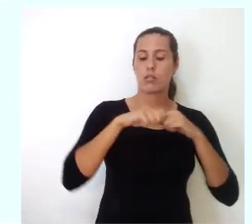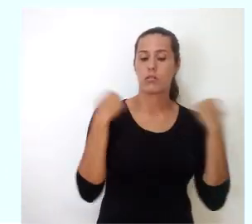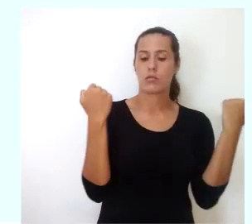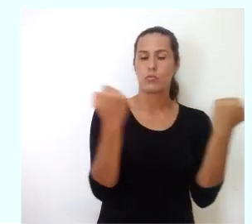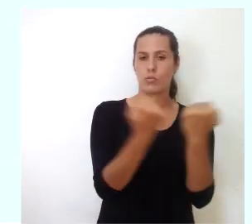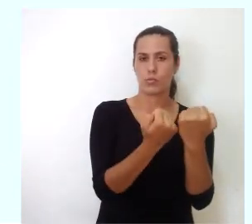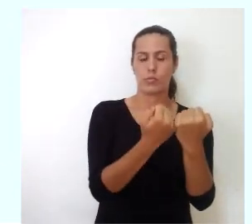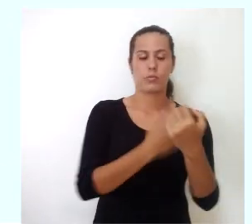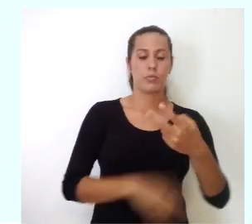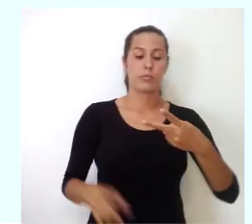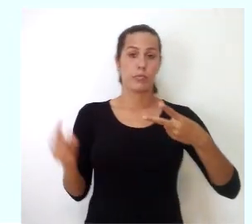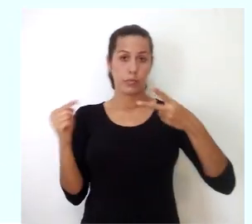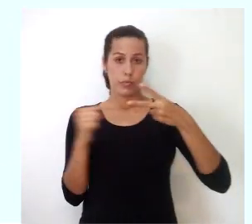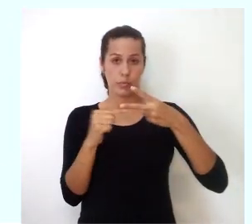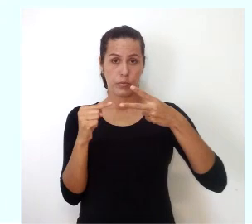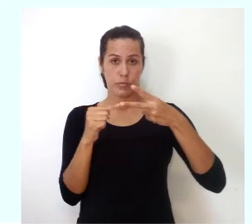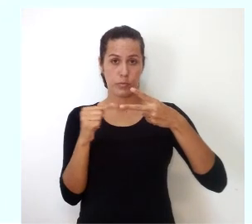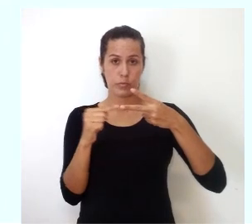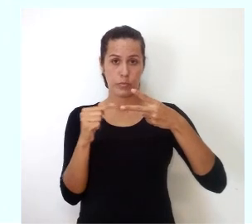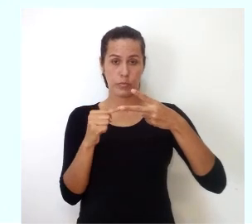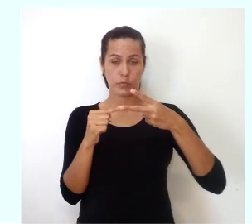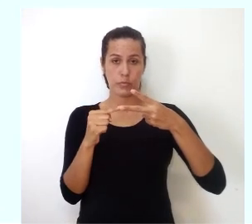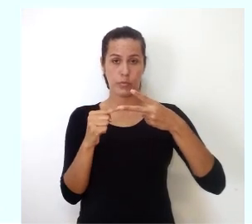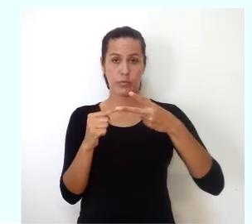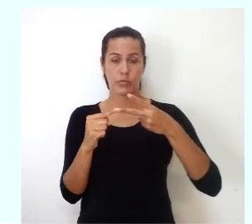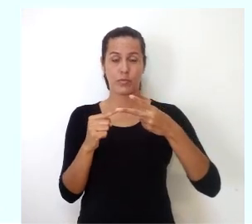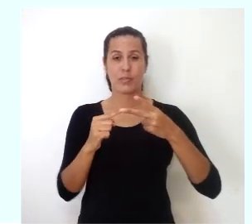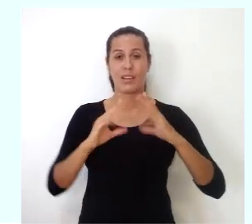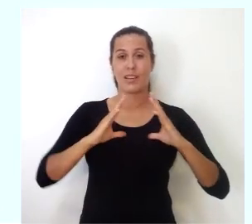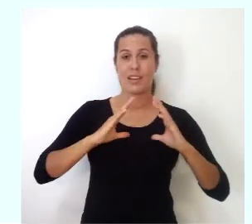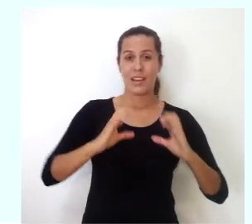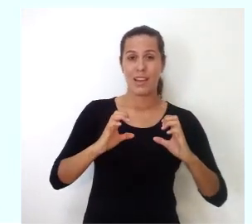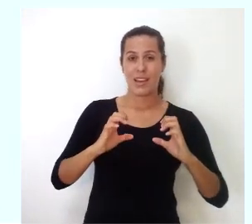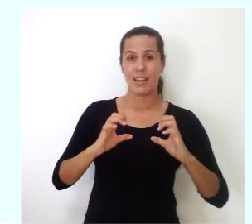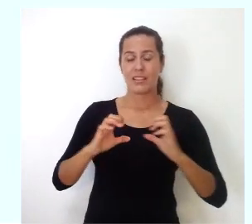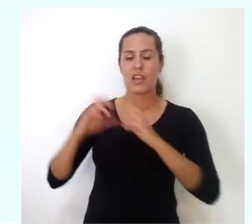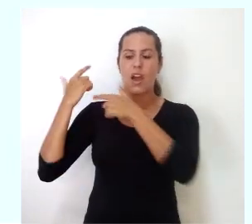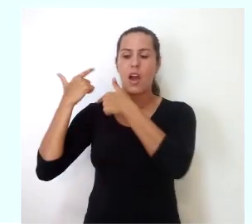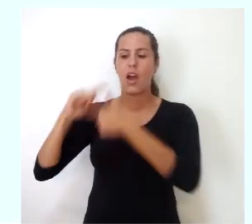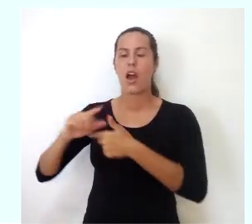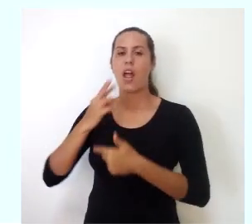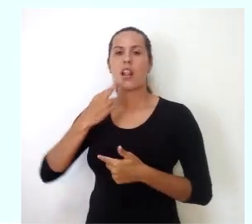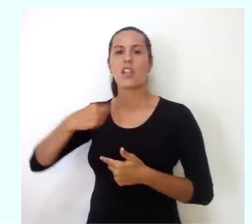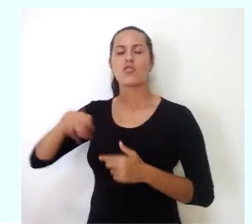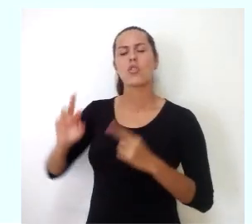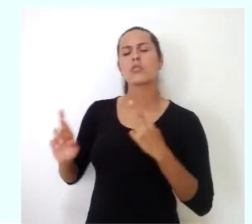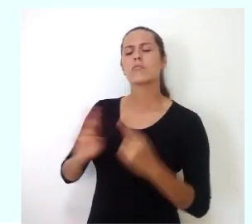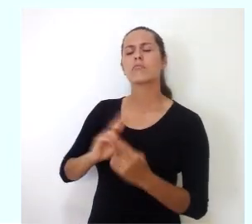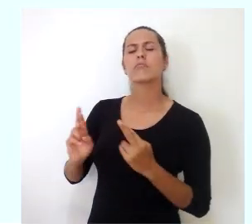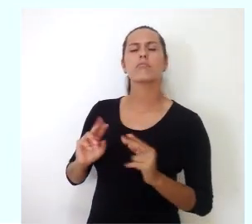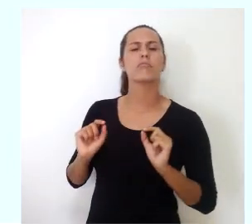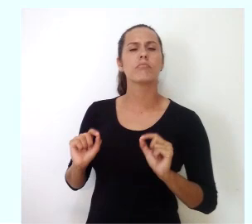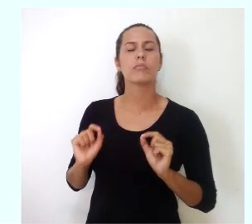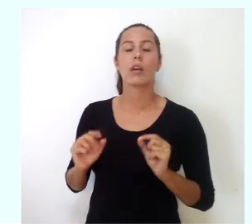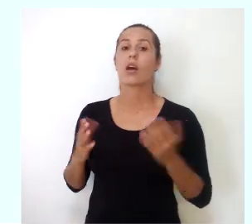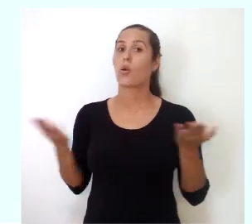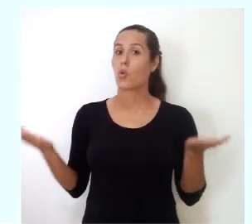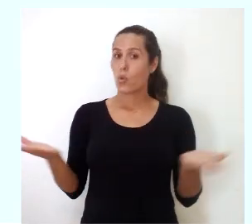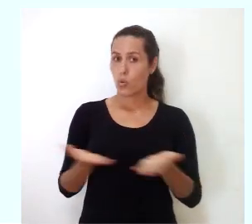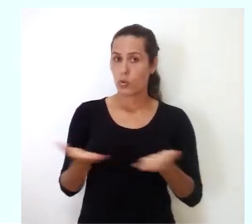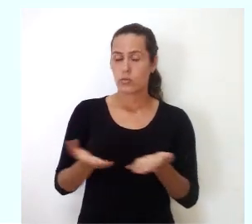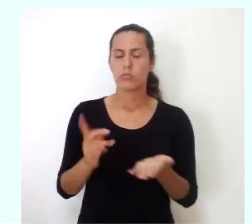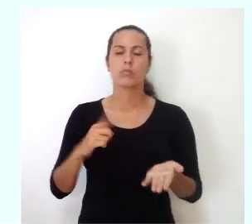outro é justamente essa relação entre a ética e a tradição religiosa. Vamos conhecer hoje um pouco,